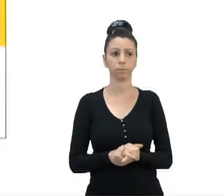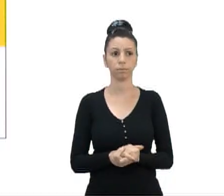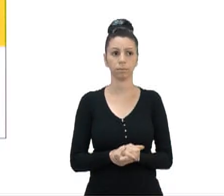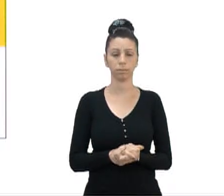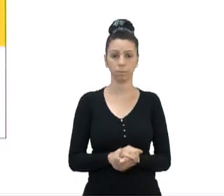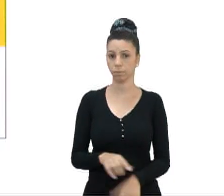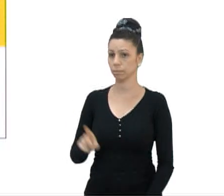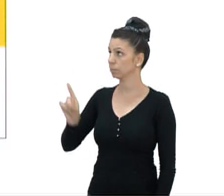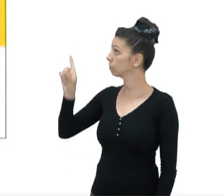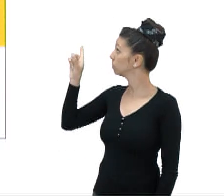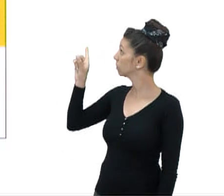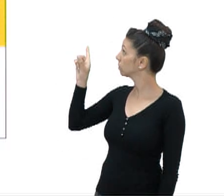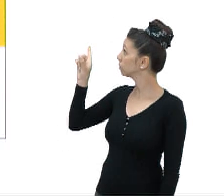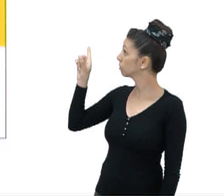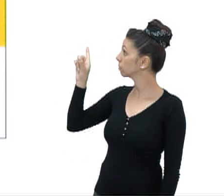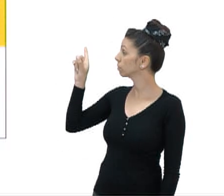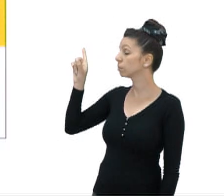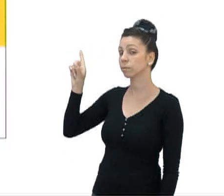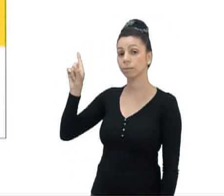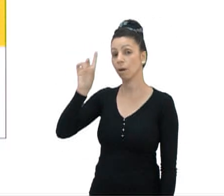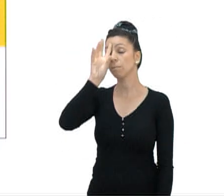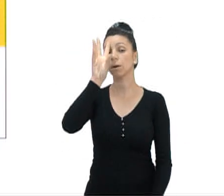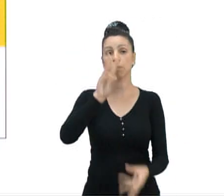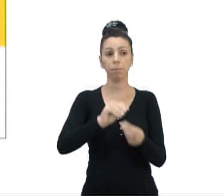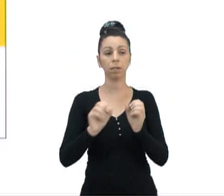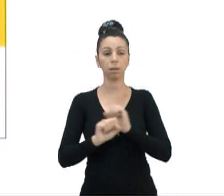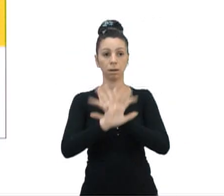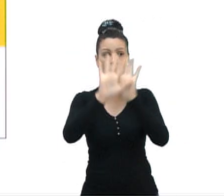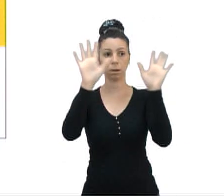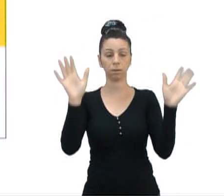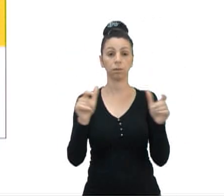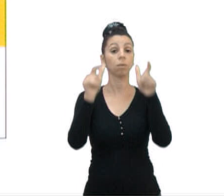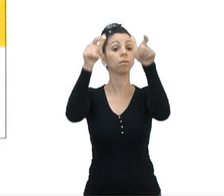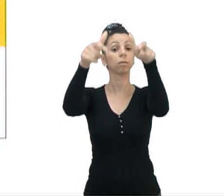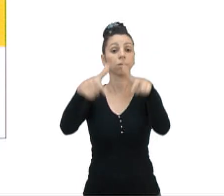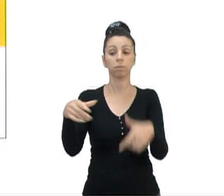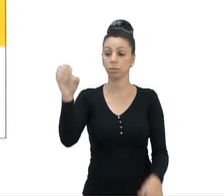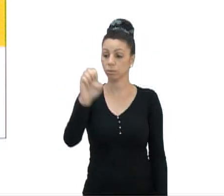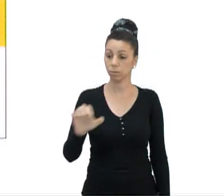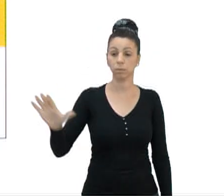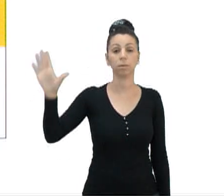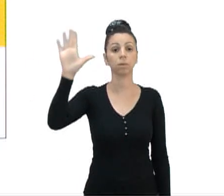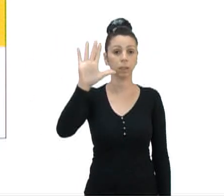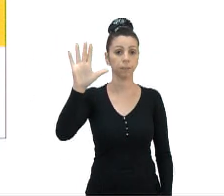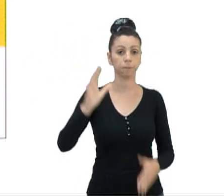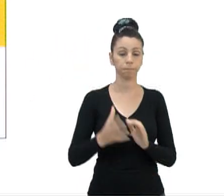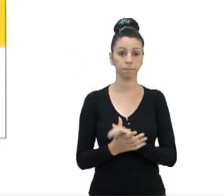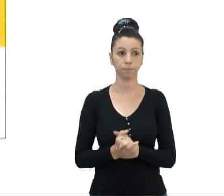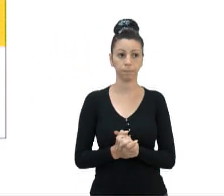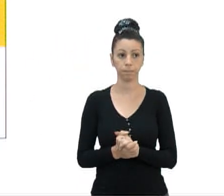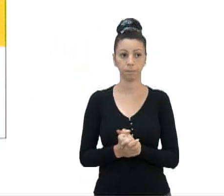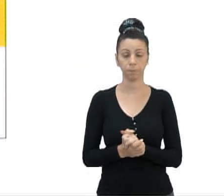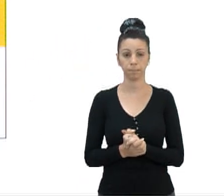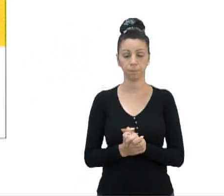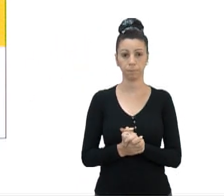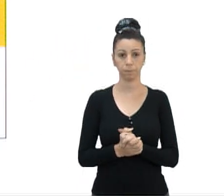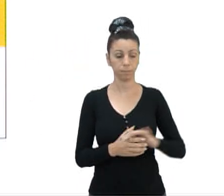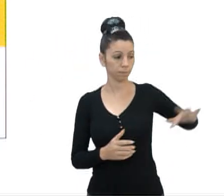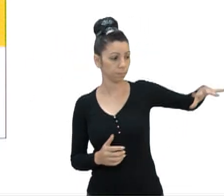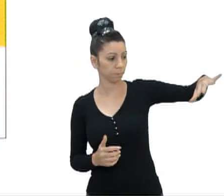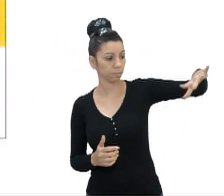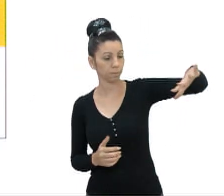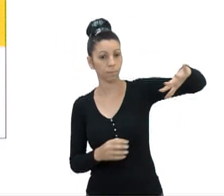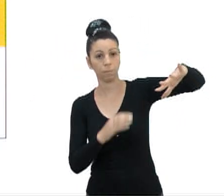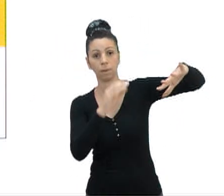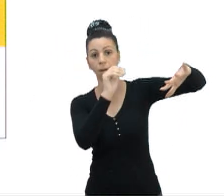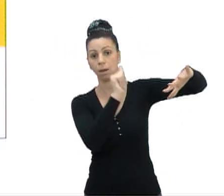Então, aqui o mapa para ilustrar um pouquinho isso que nós falamos, né? Sobre a localização do continente europeu. Ele é banhado aqui pelo Oceano